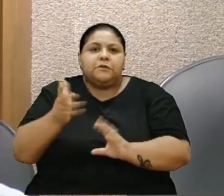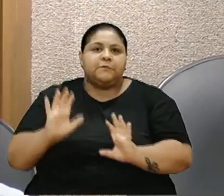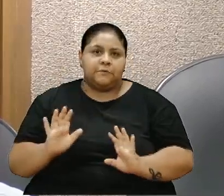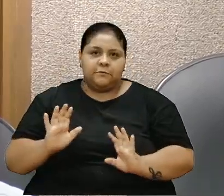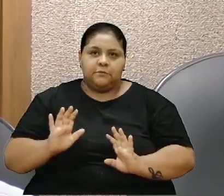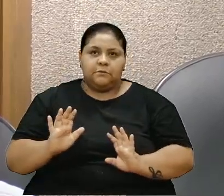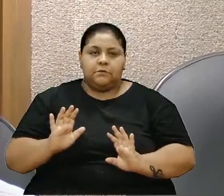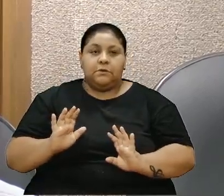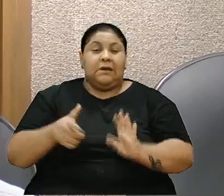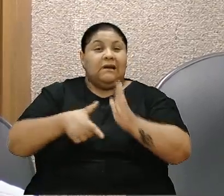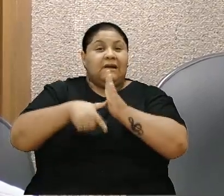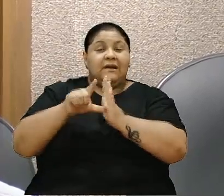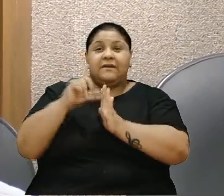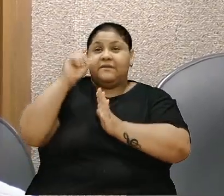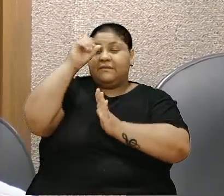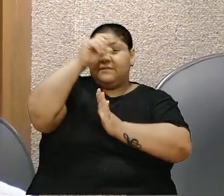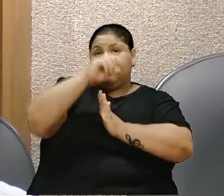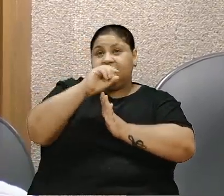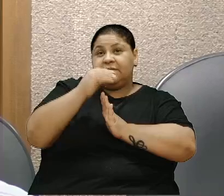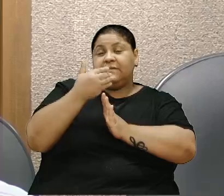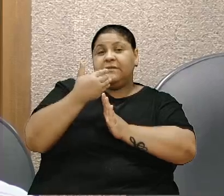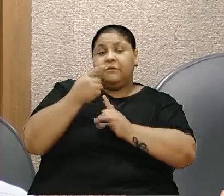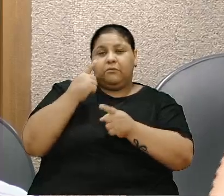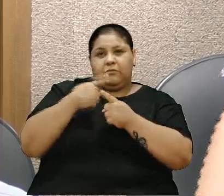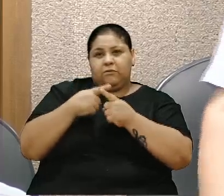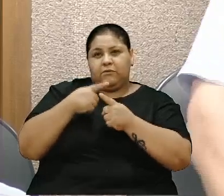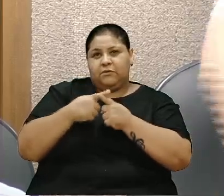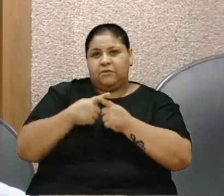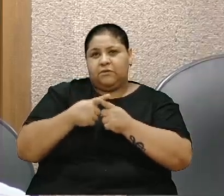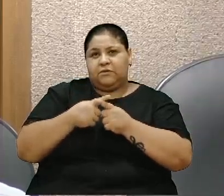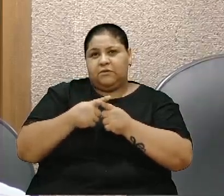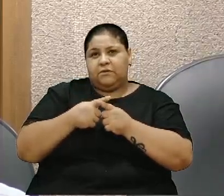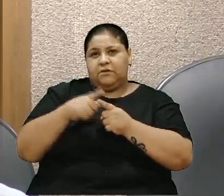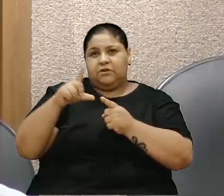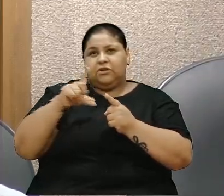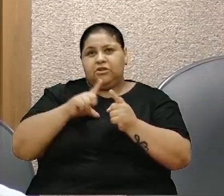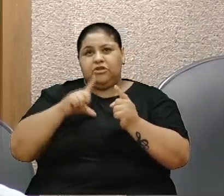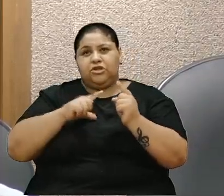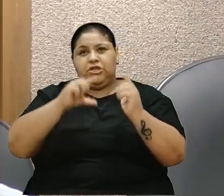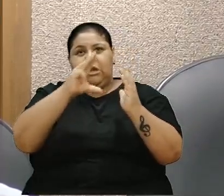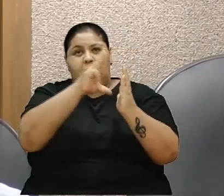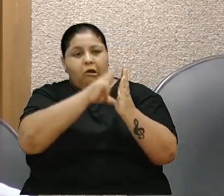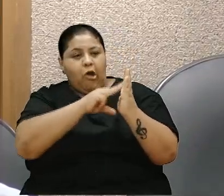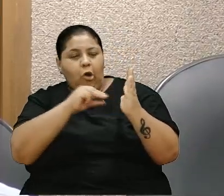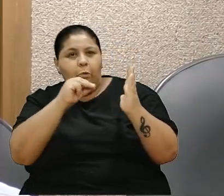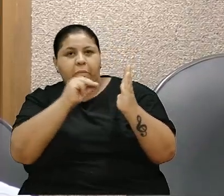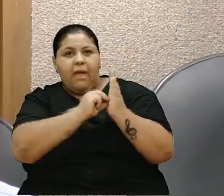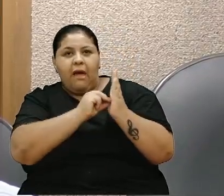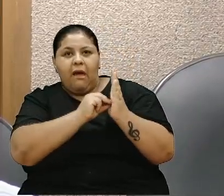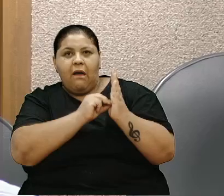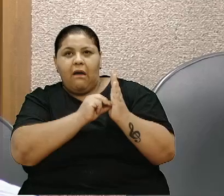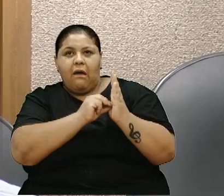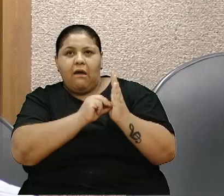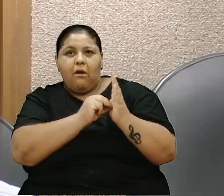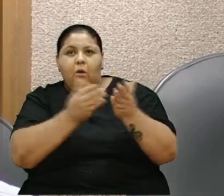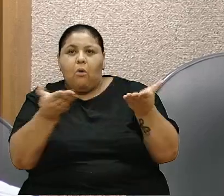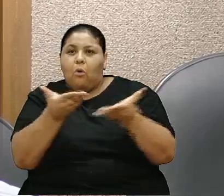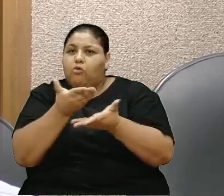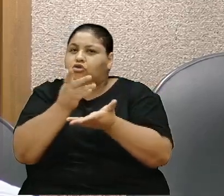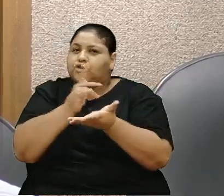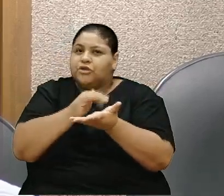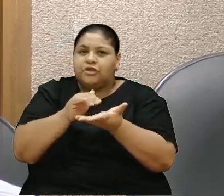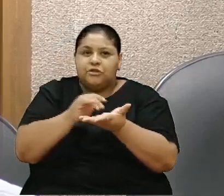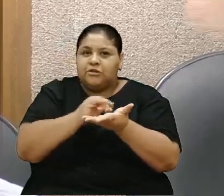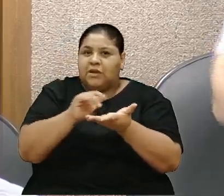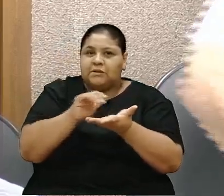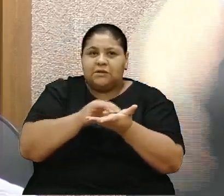vez era difícil, vereador Cristiano, por conta que tu tinha que tirar cópia de uma pilha de documentos. Com a digitalização hoje,